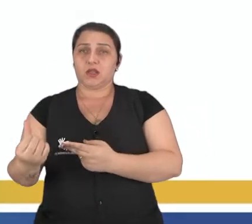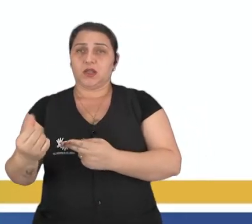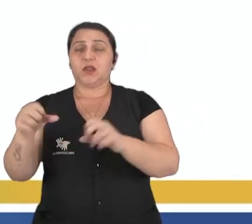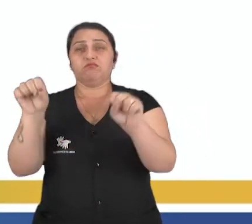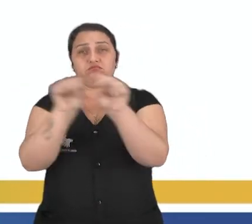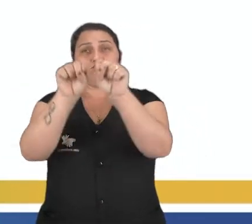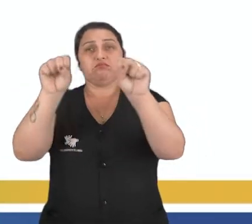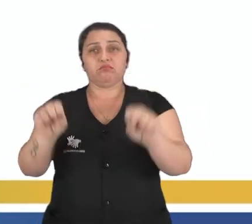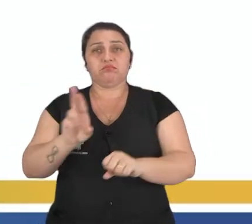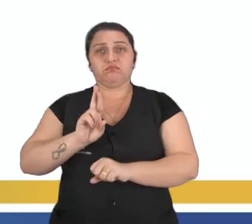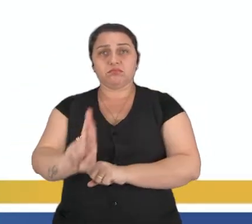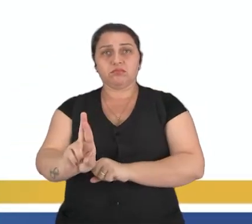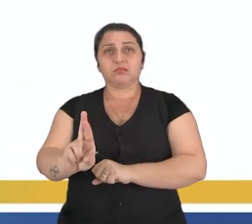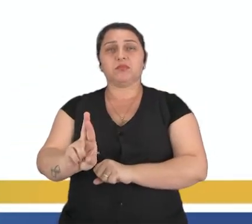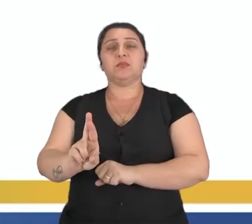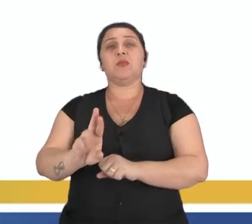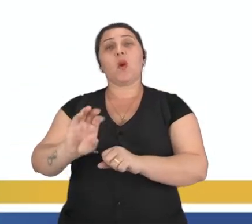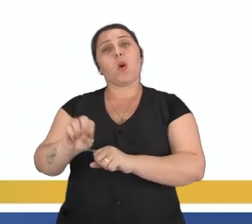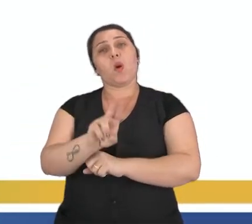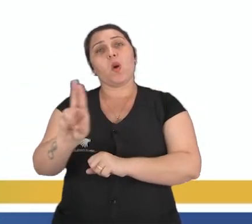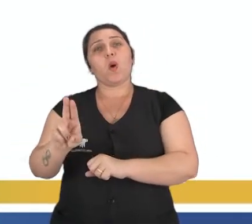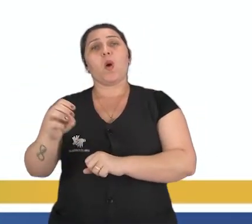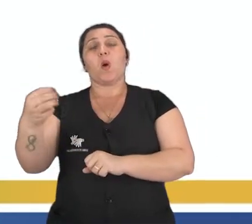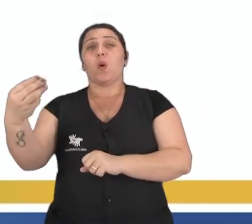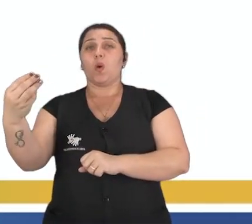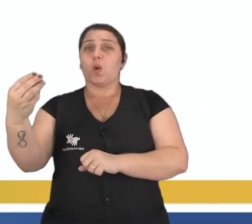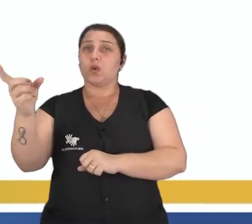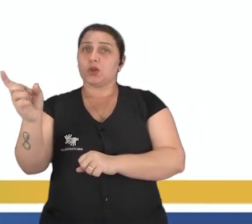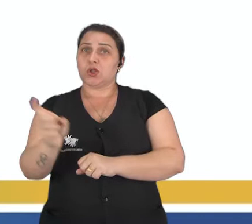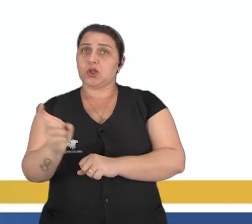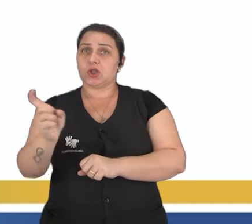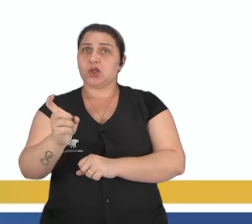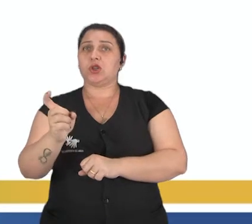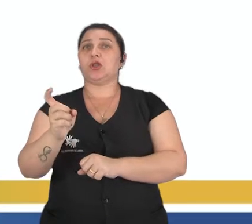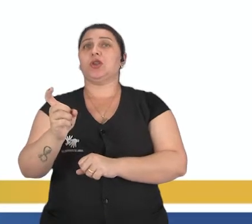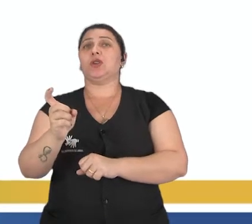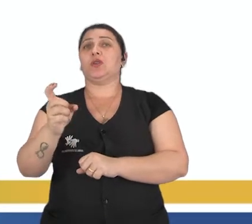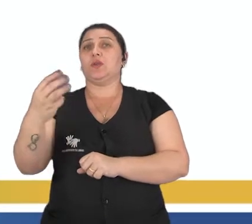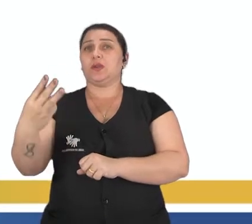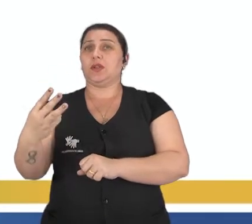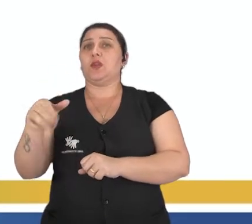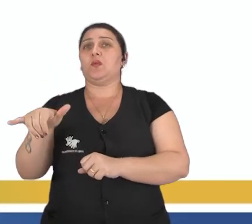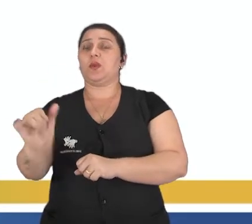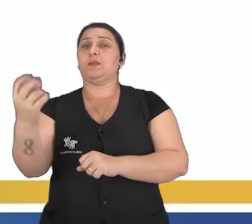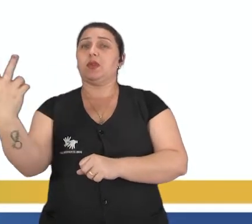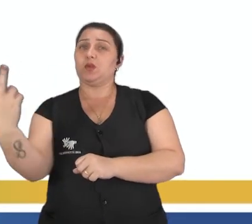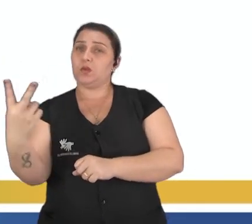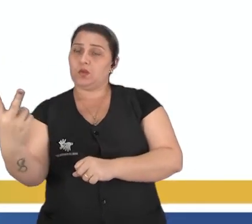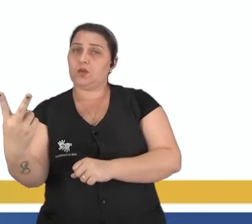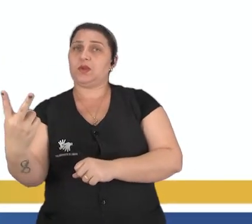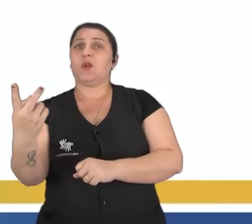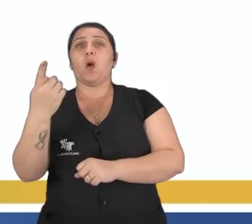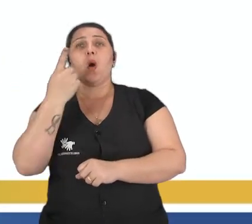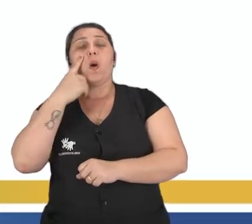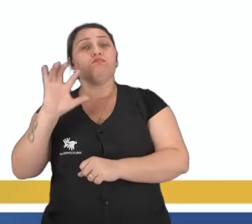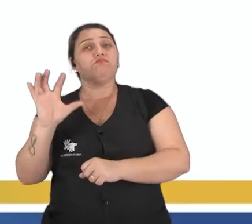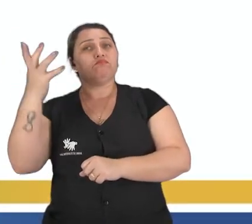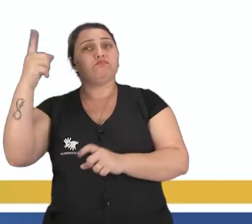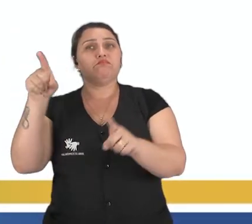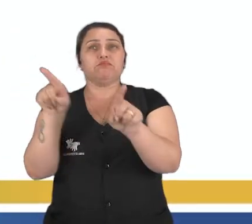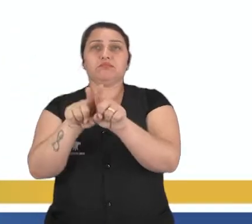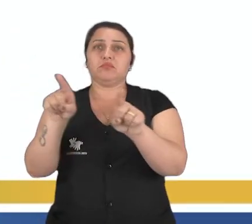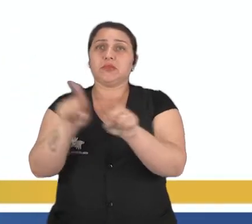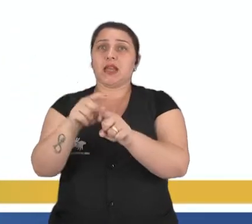No segundo caso, 3 e 2. Agora o x sendo 3 e o y sendo 2. Olha o que acontece